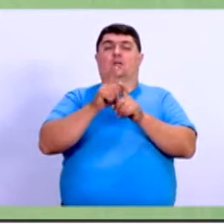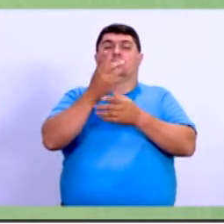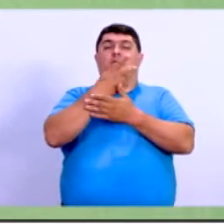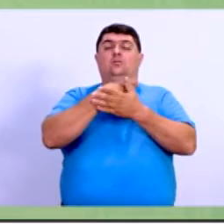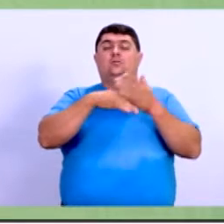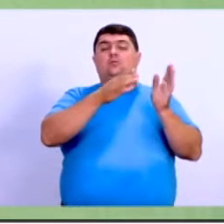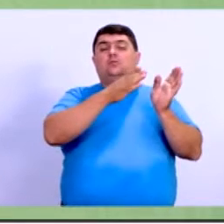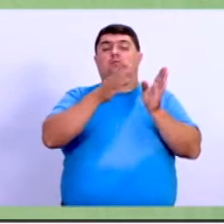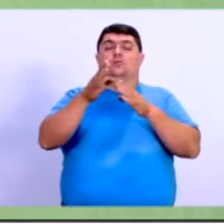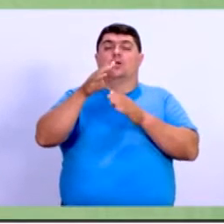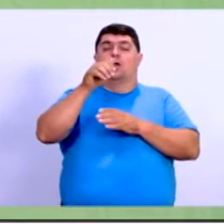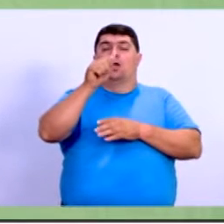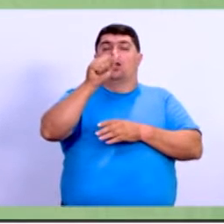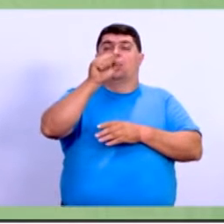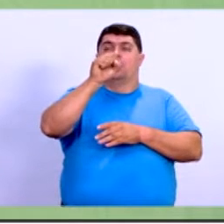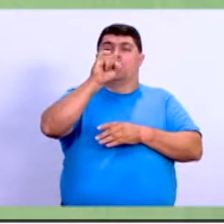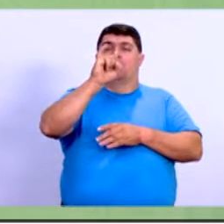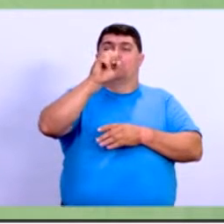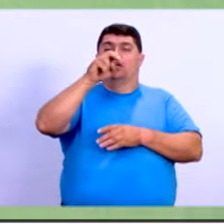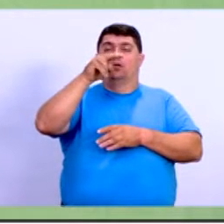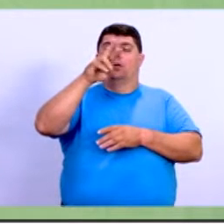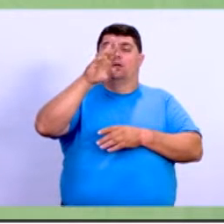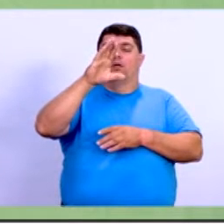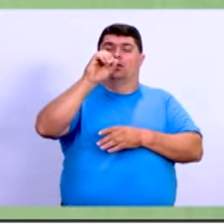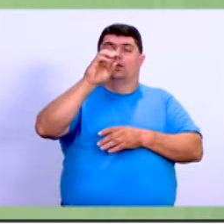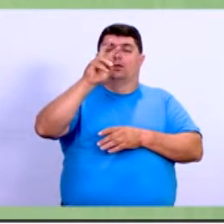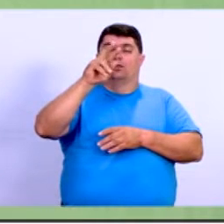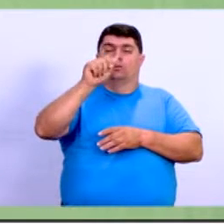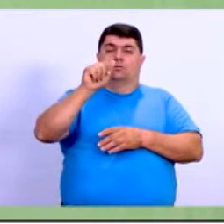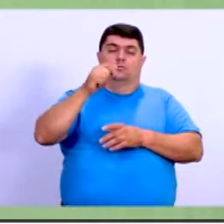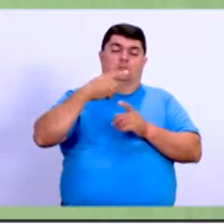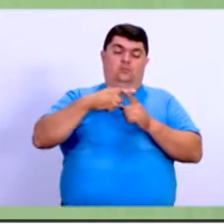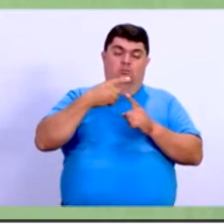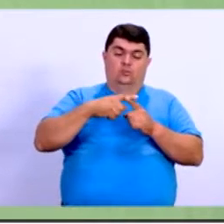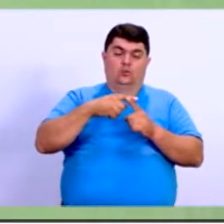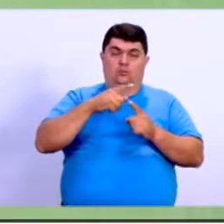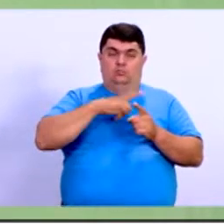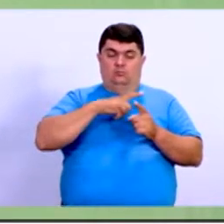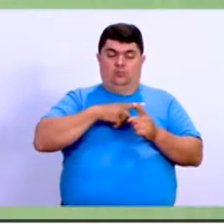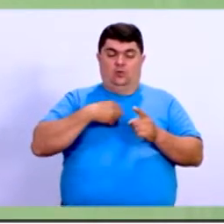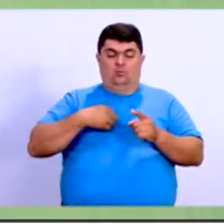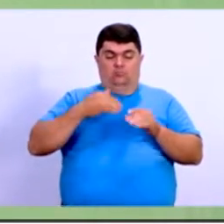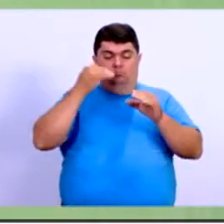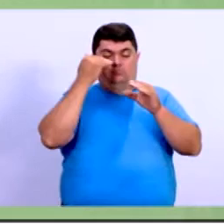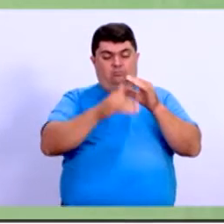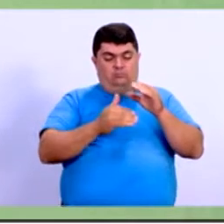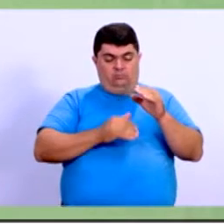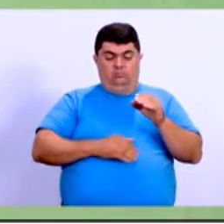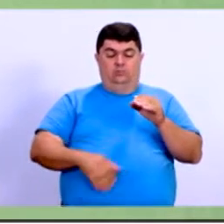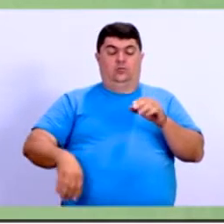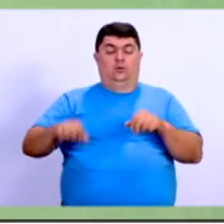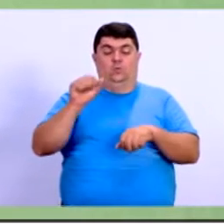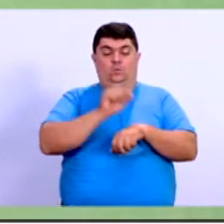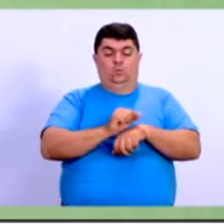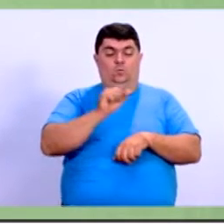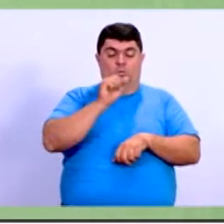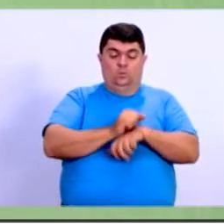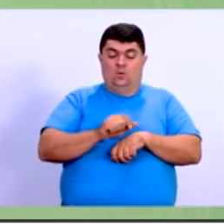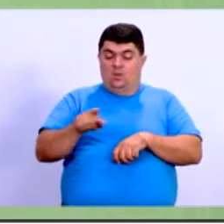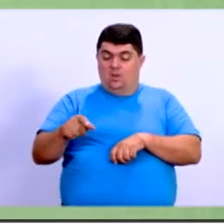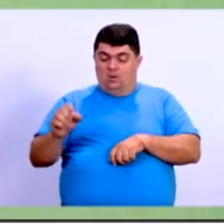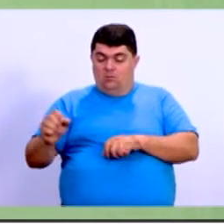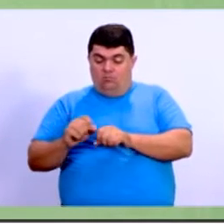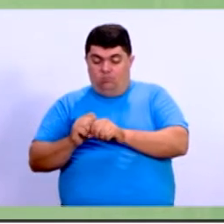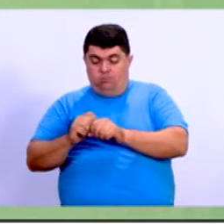mensagens assíncronas, olha a setinha. Enquanto o destinatário está recebendo a mensagem, o emitente